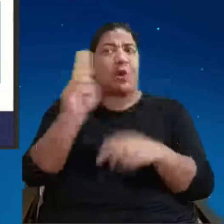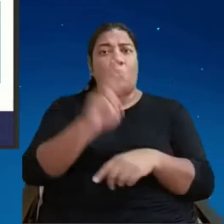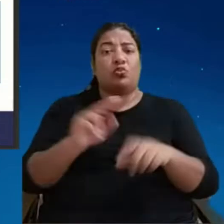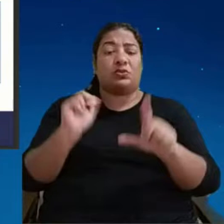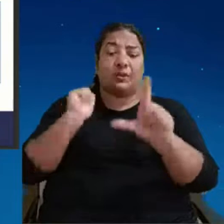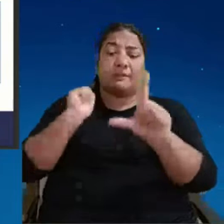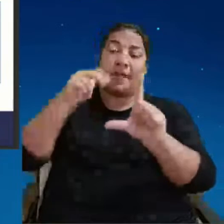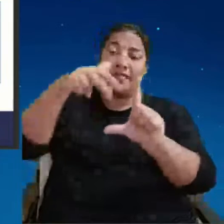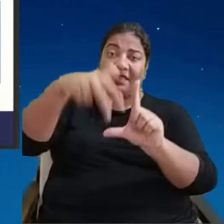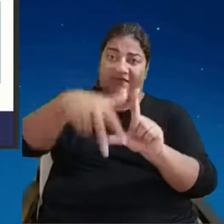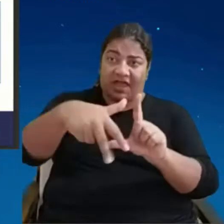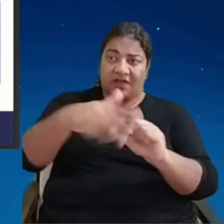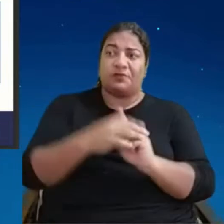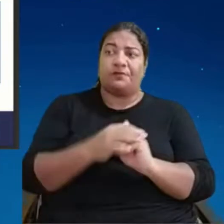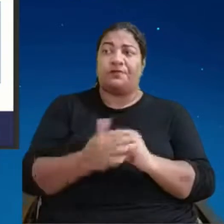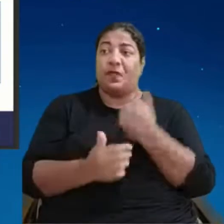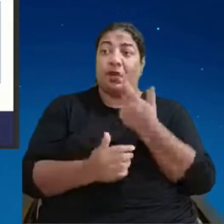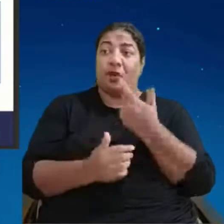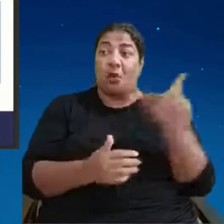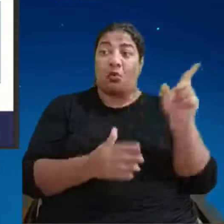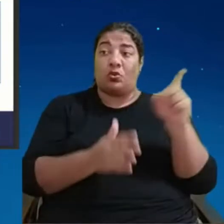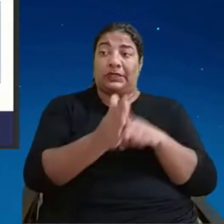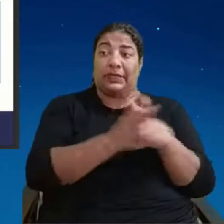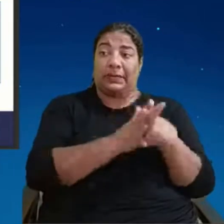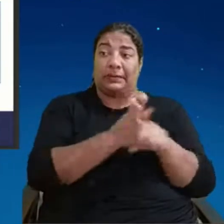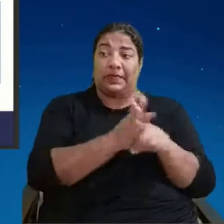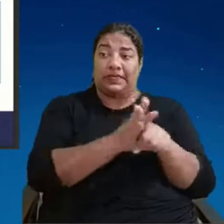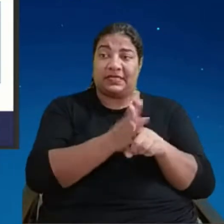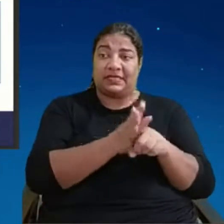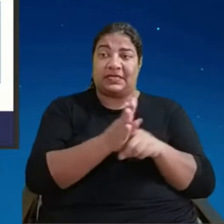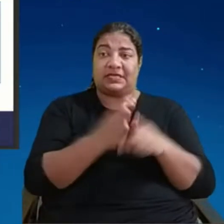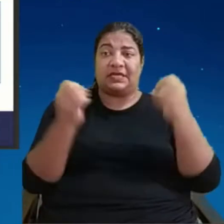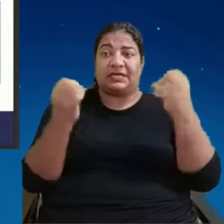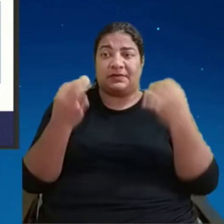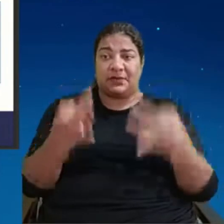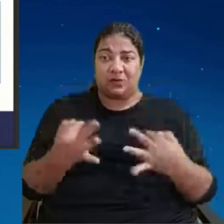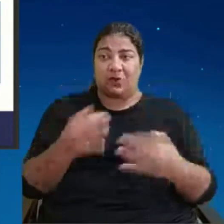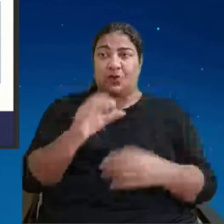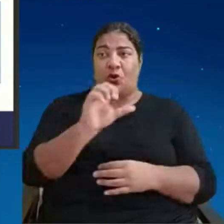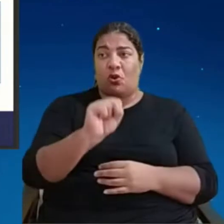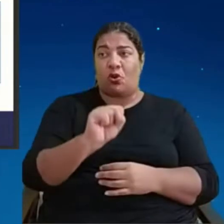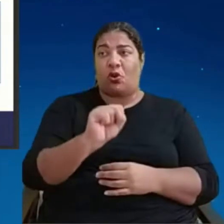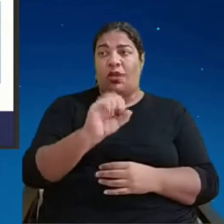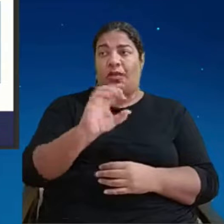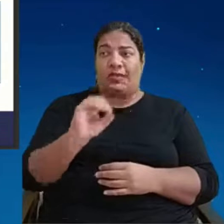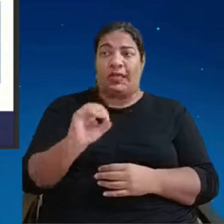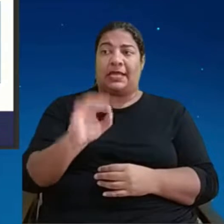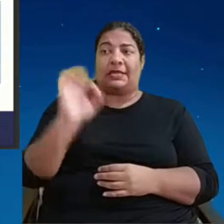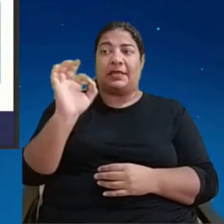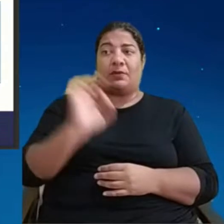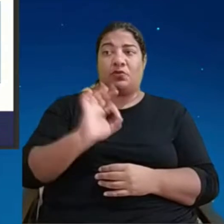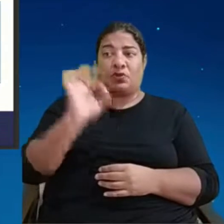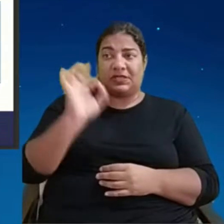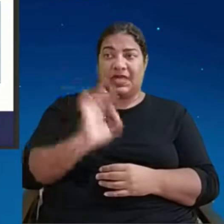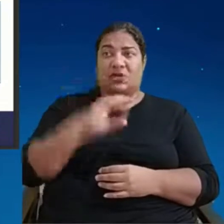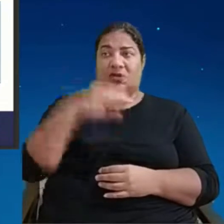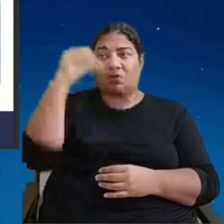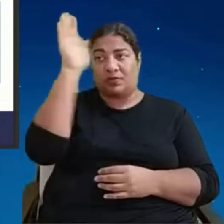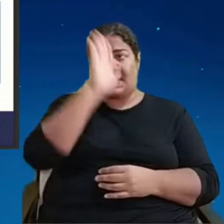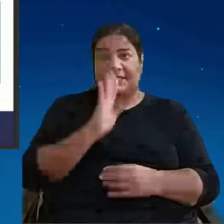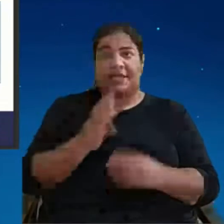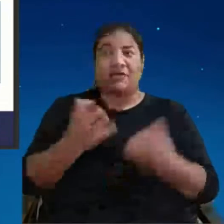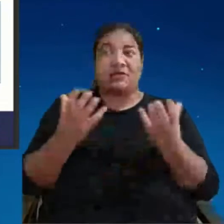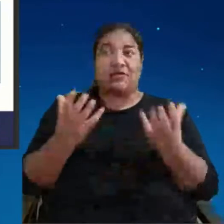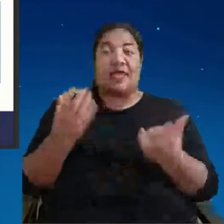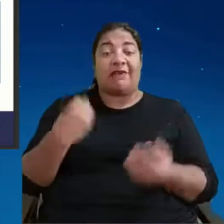Randstad em 2022, 81% dos brasileiros querem mais equilíbrio de vida na sua vida e